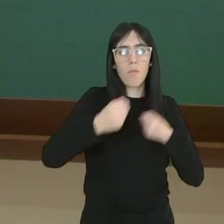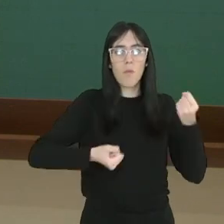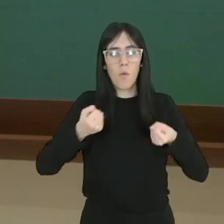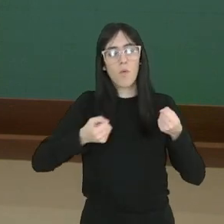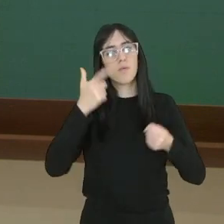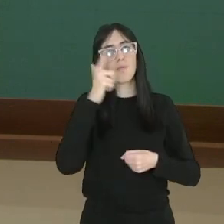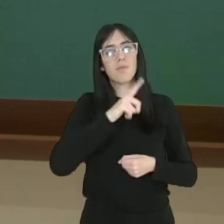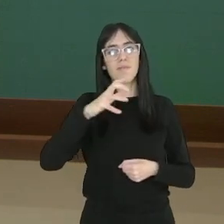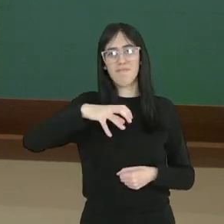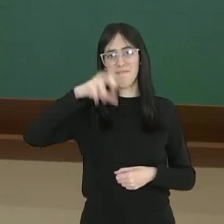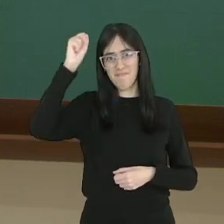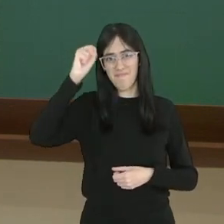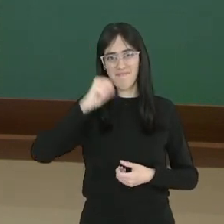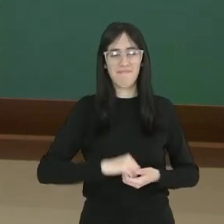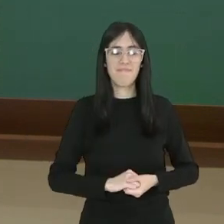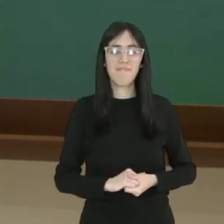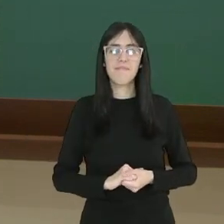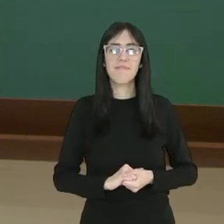final da partida.